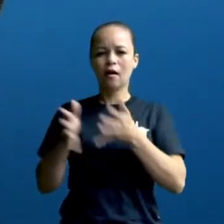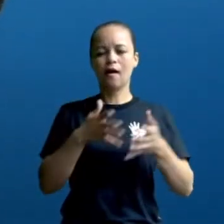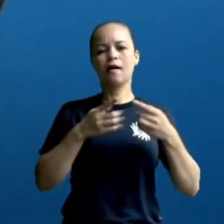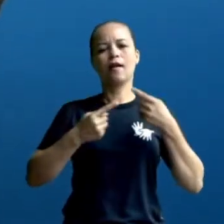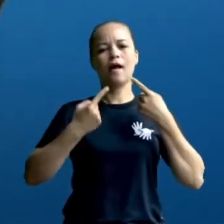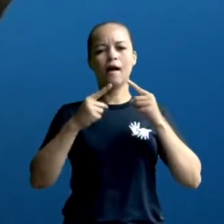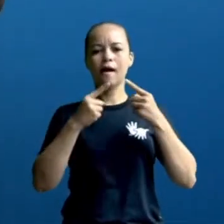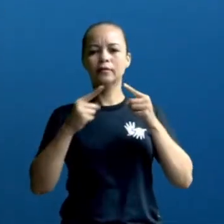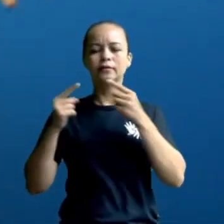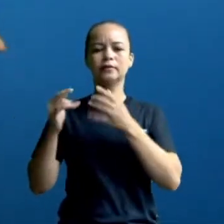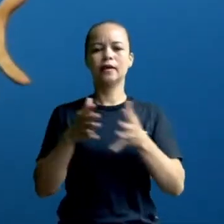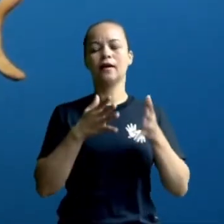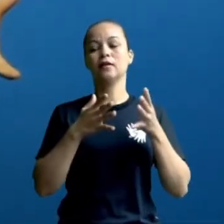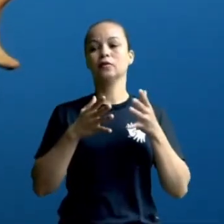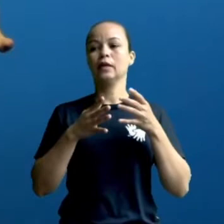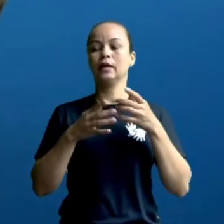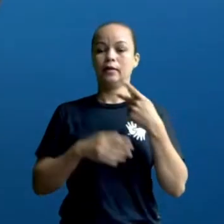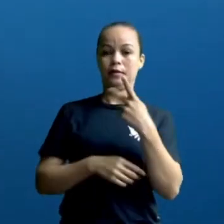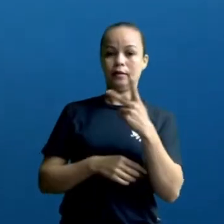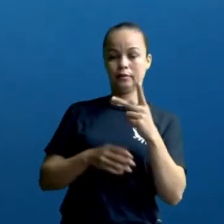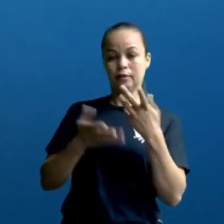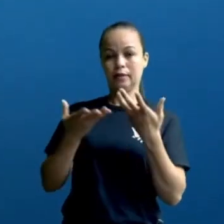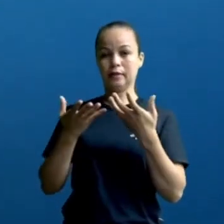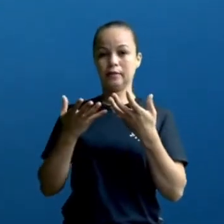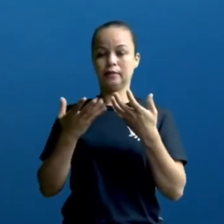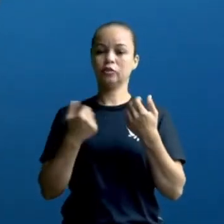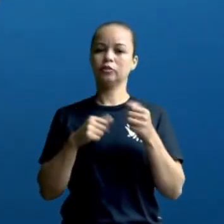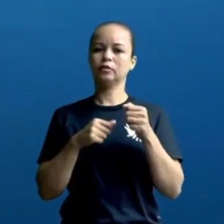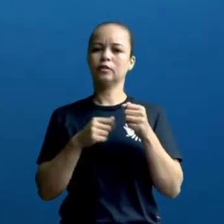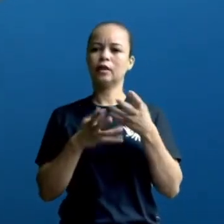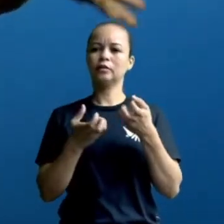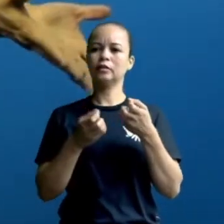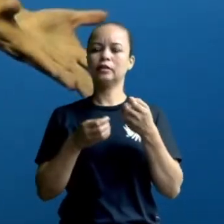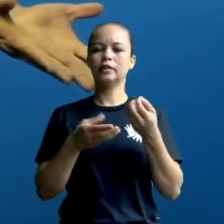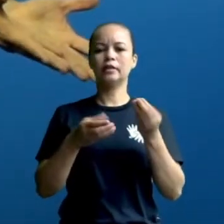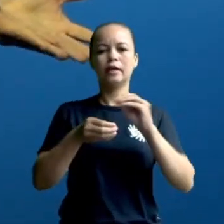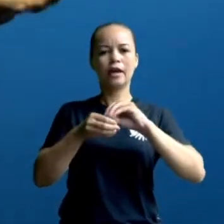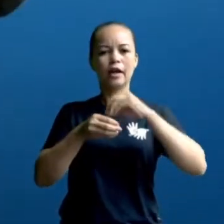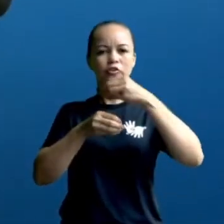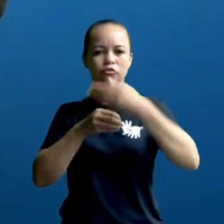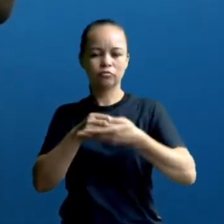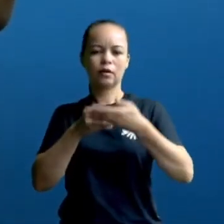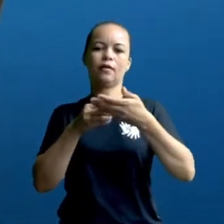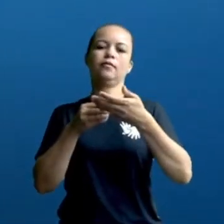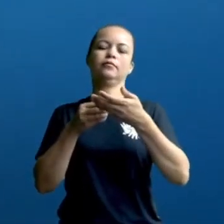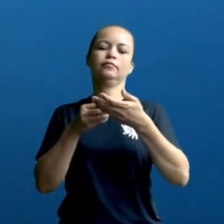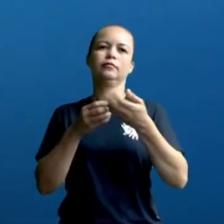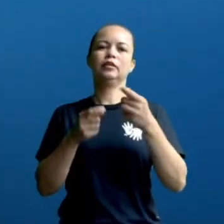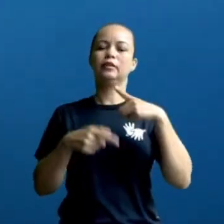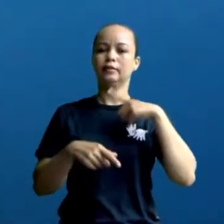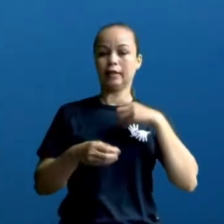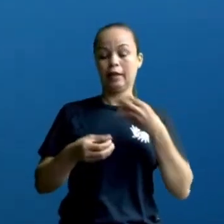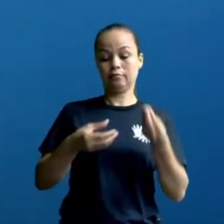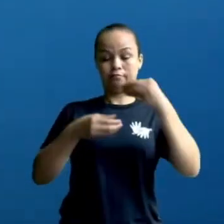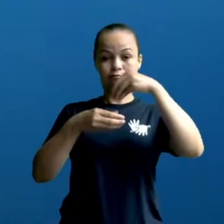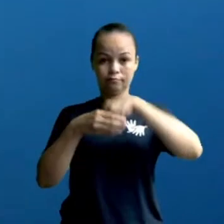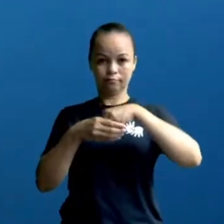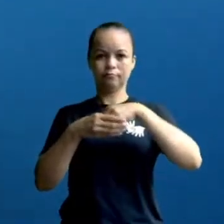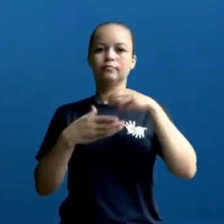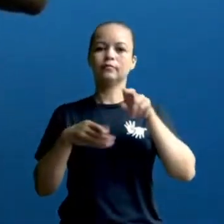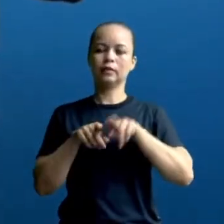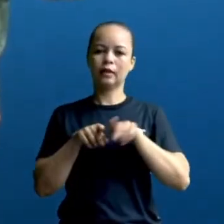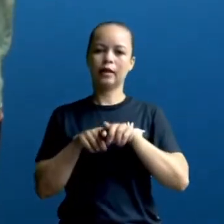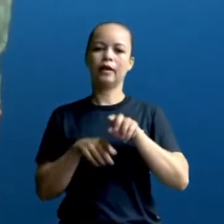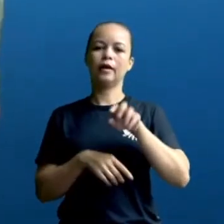saudável entre esses receptores, que a gente chamou eles de externos receptores, a gente também vai ter os chamados internos